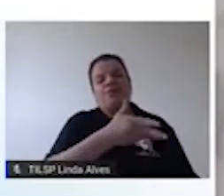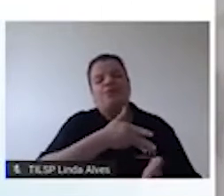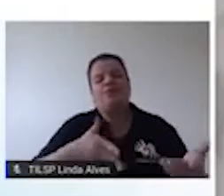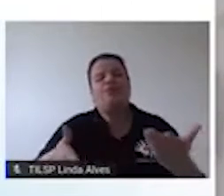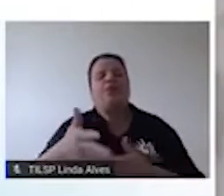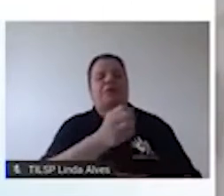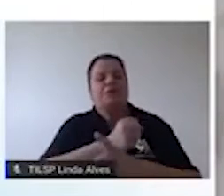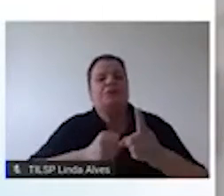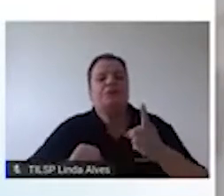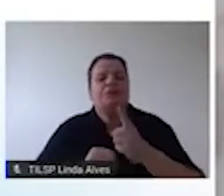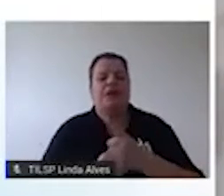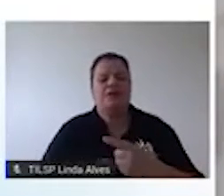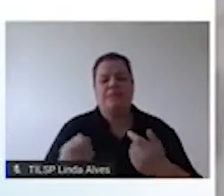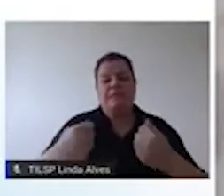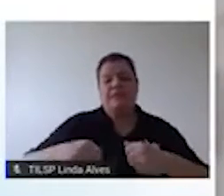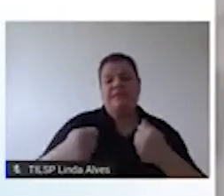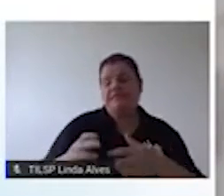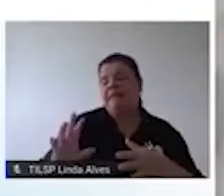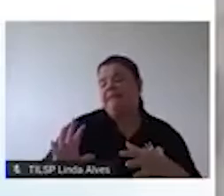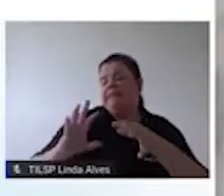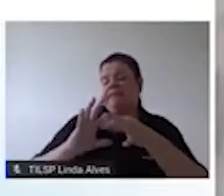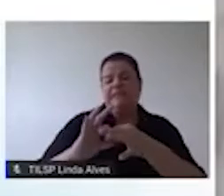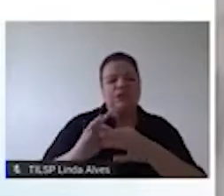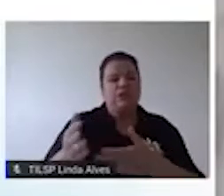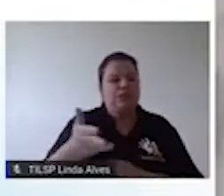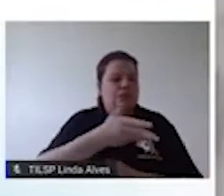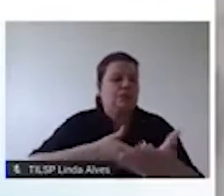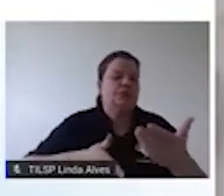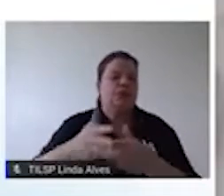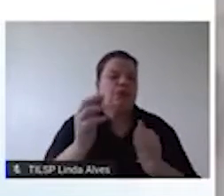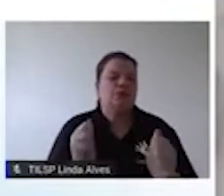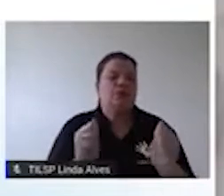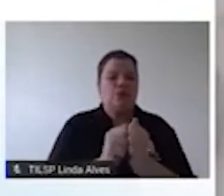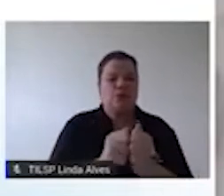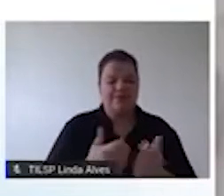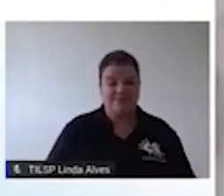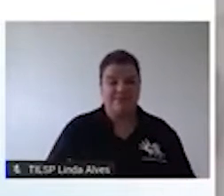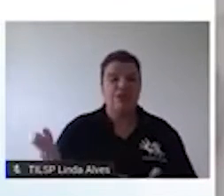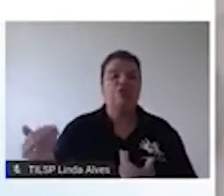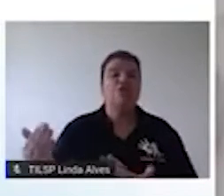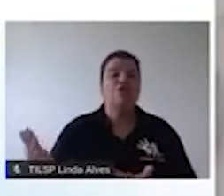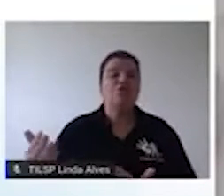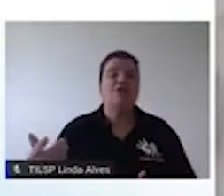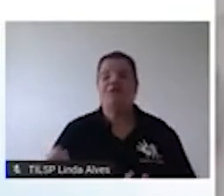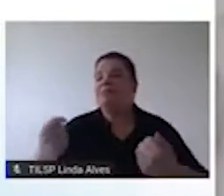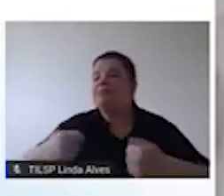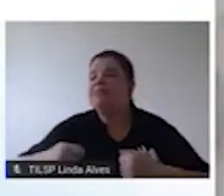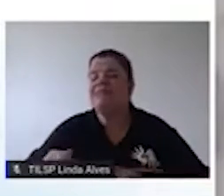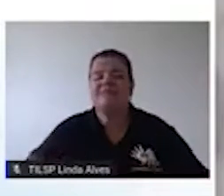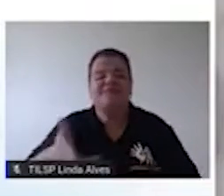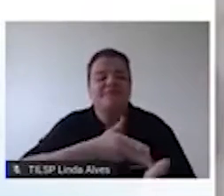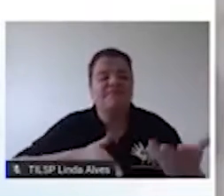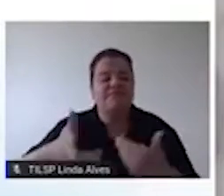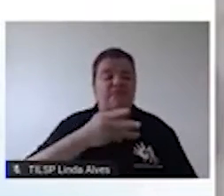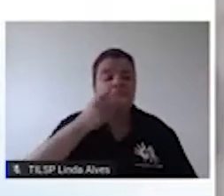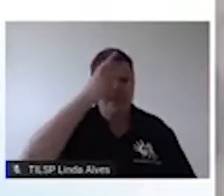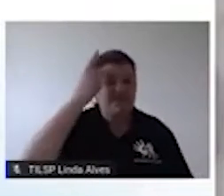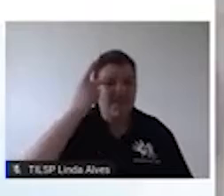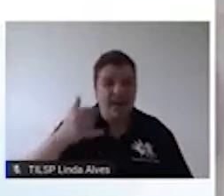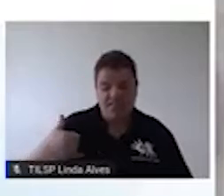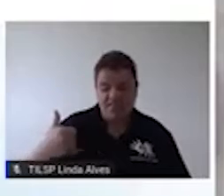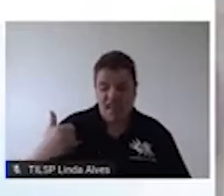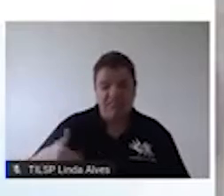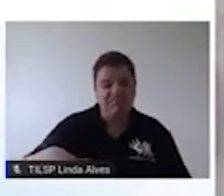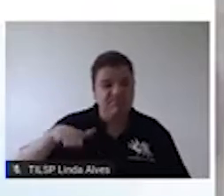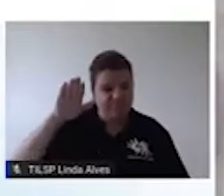é? A necessidade de estar com outras pessoas entre os jovens, ela é muito mais intensa do que entre pessoas de mais idade.